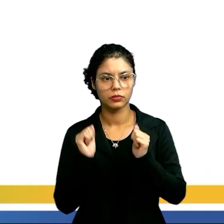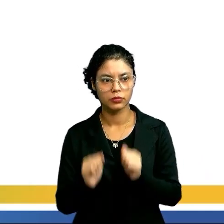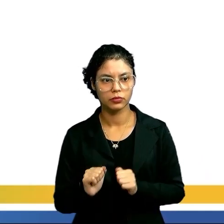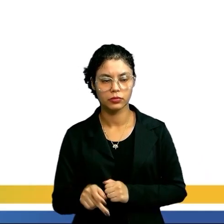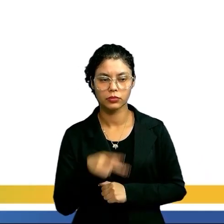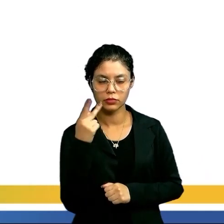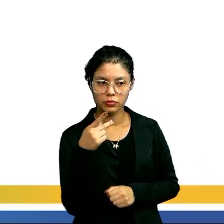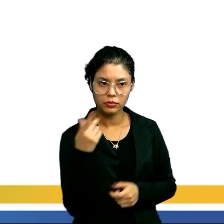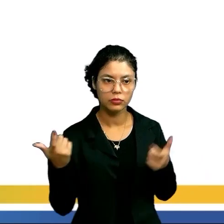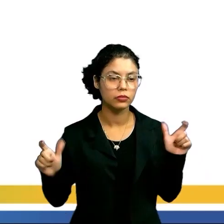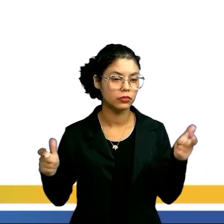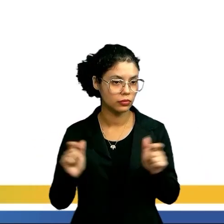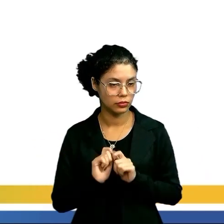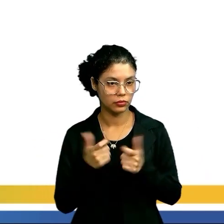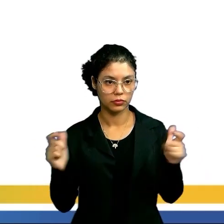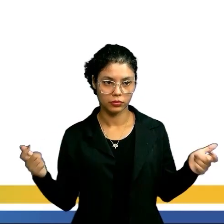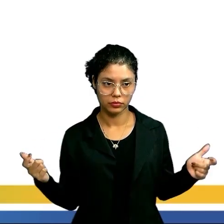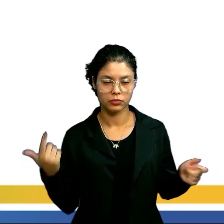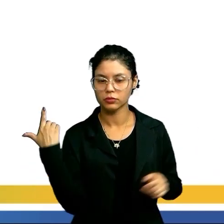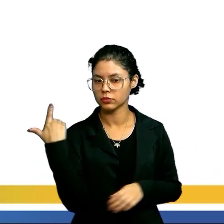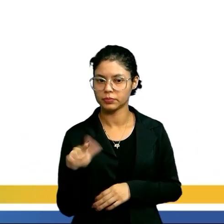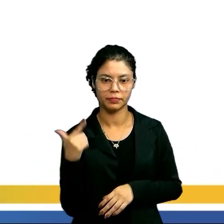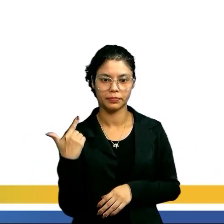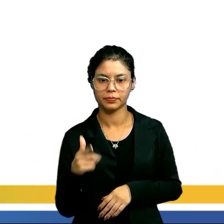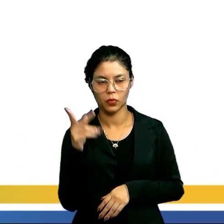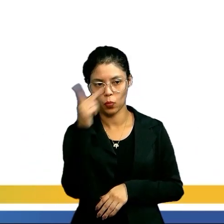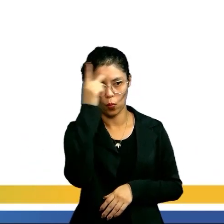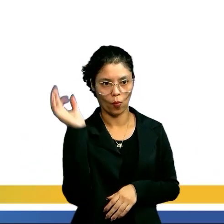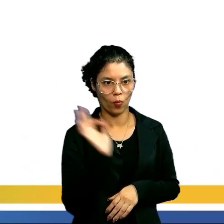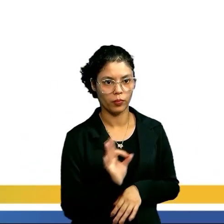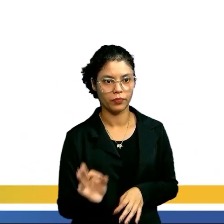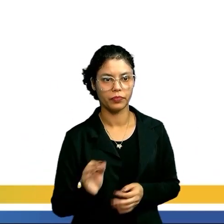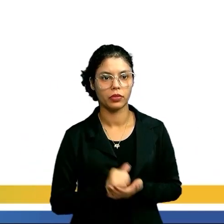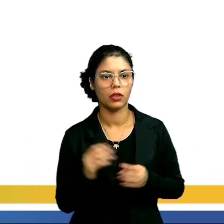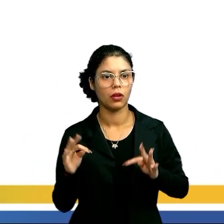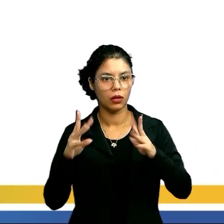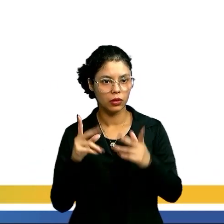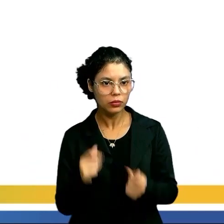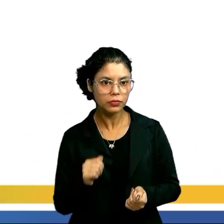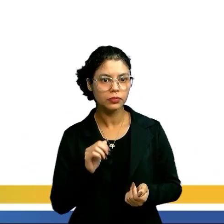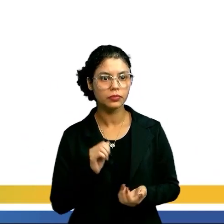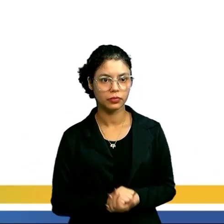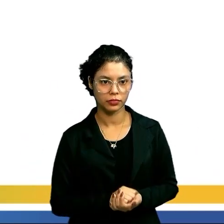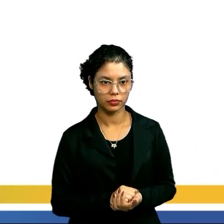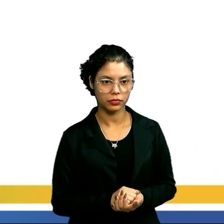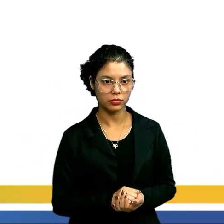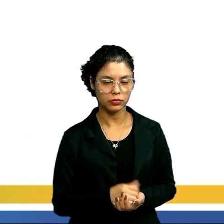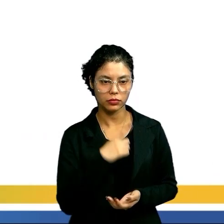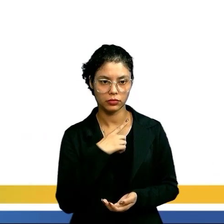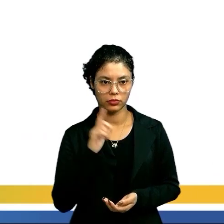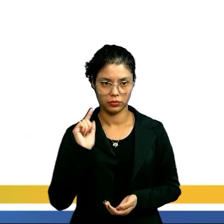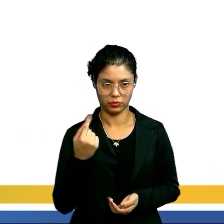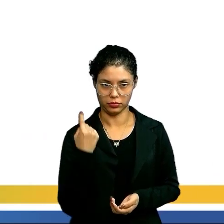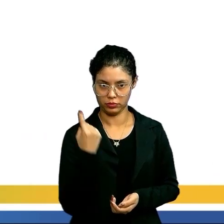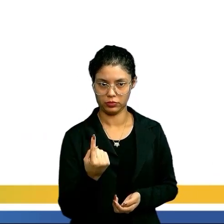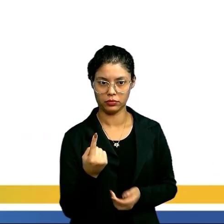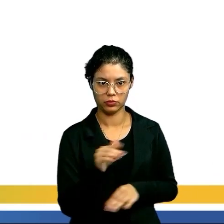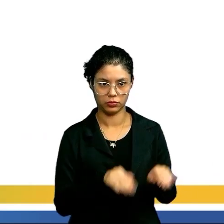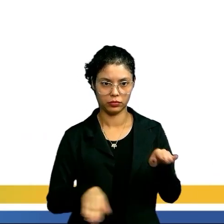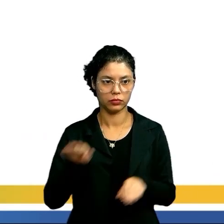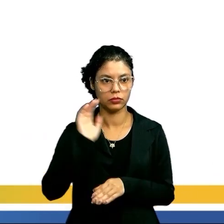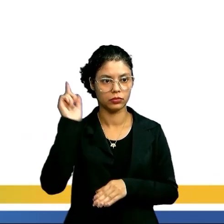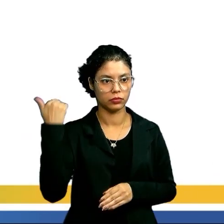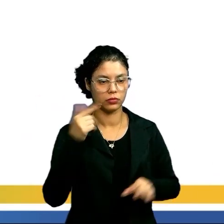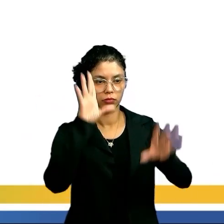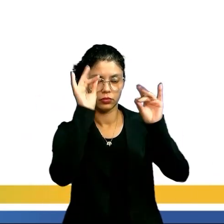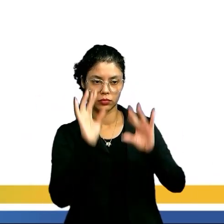processo. Pode-se dizer que a maioria não é ninguém. Todo mundo, sob um ou